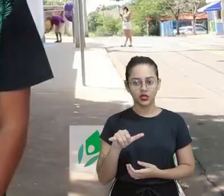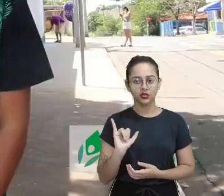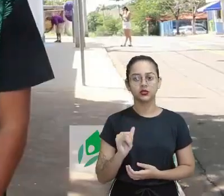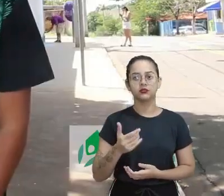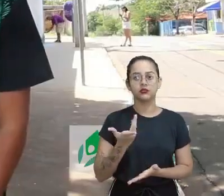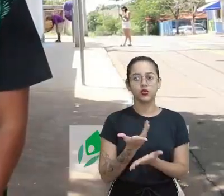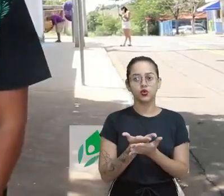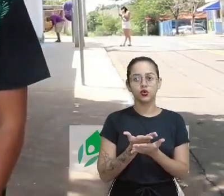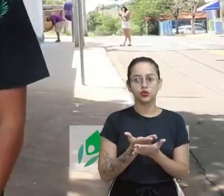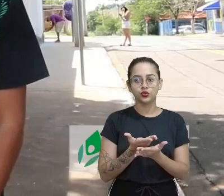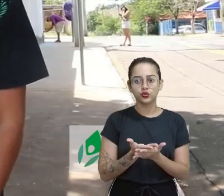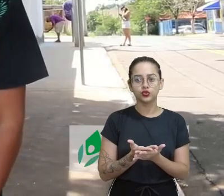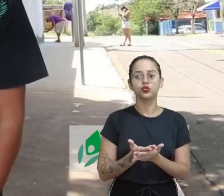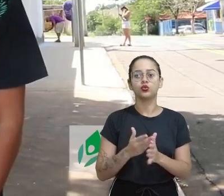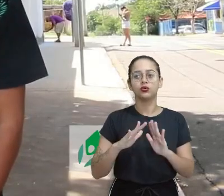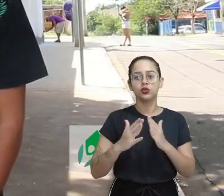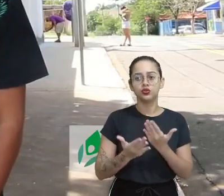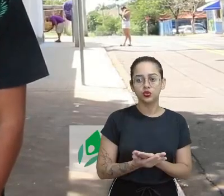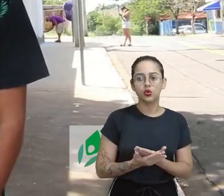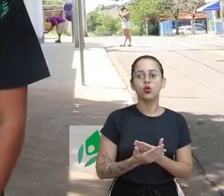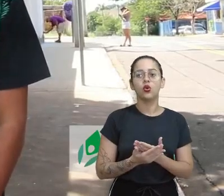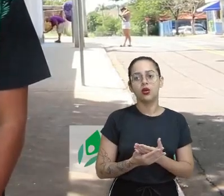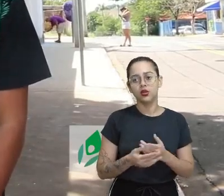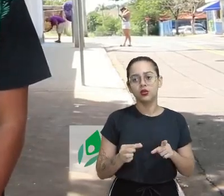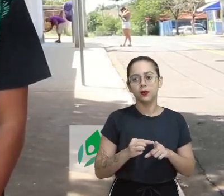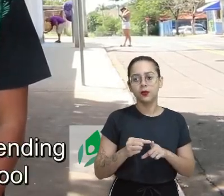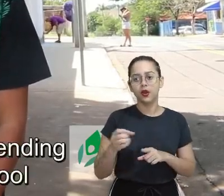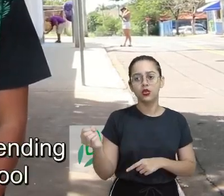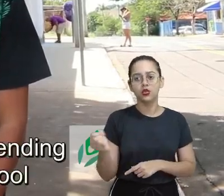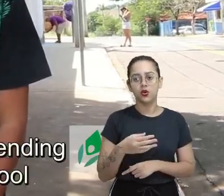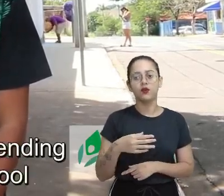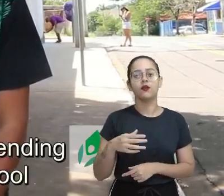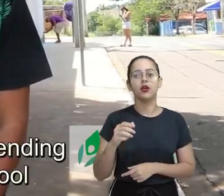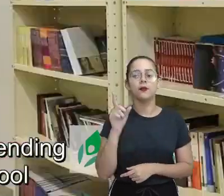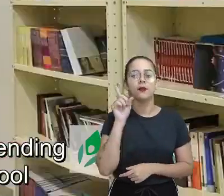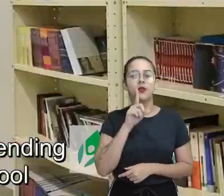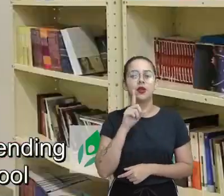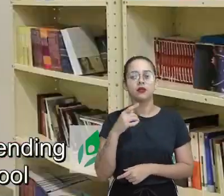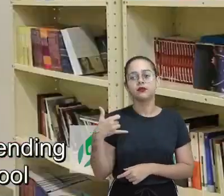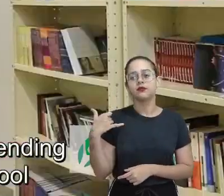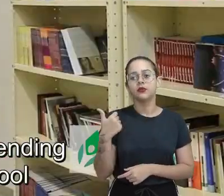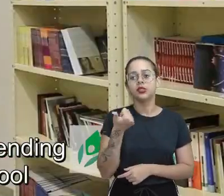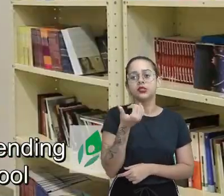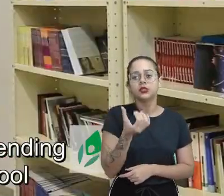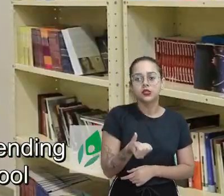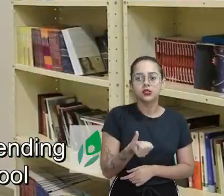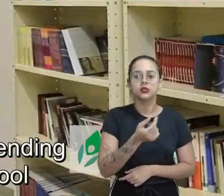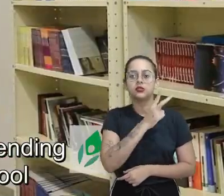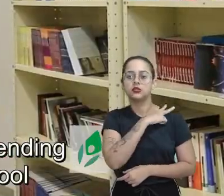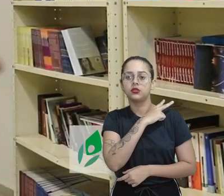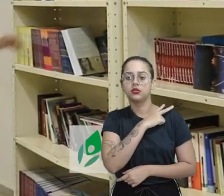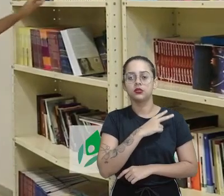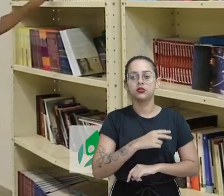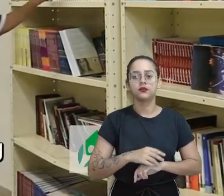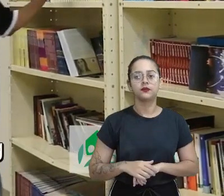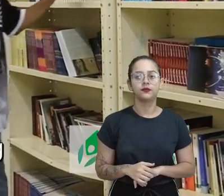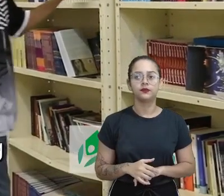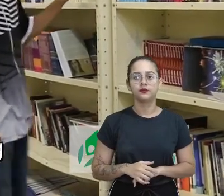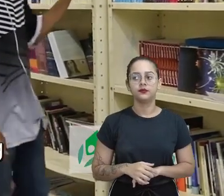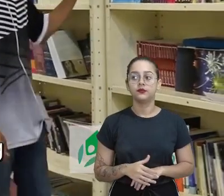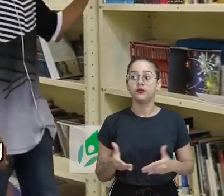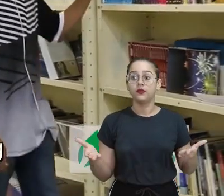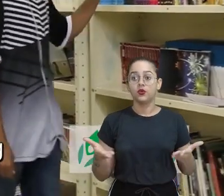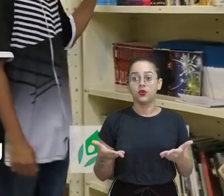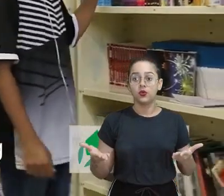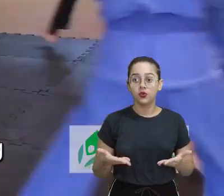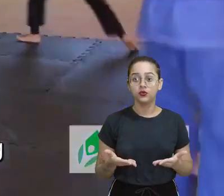eu estudo na Benedicta Wutsch, aqui no bairro Nova América. Estou com 16 anos, cursando o segundo ano do ensino médio, atualmente